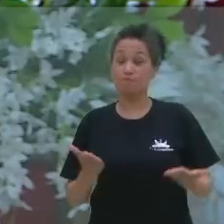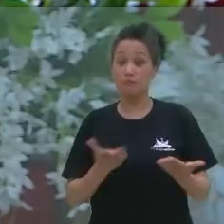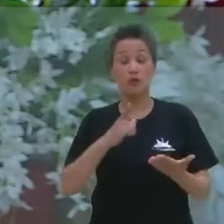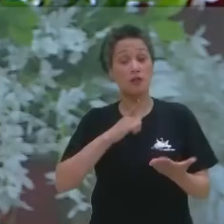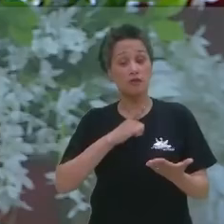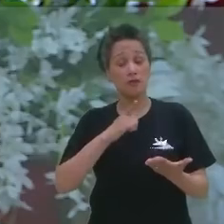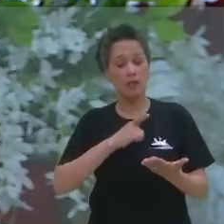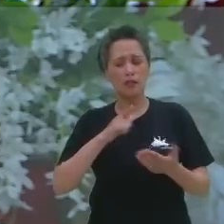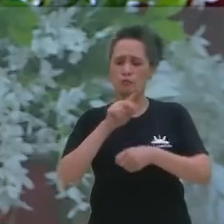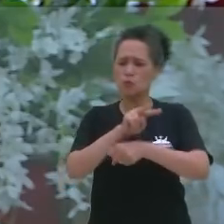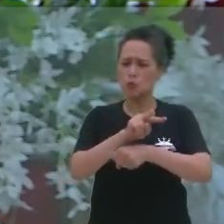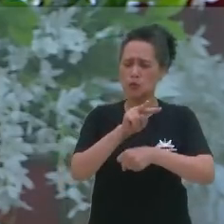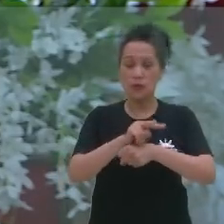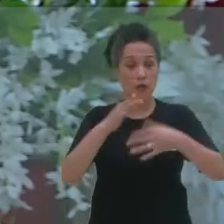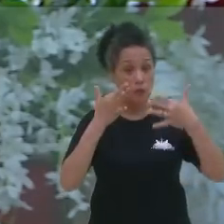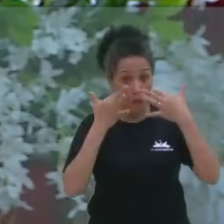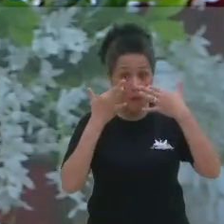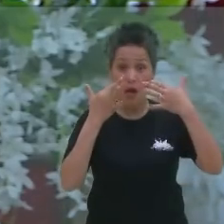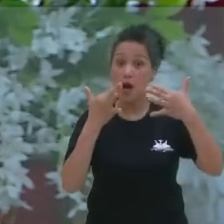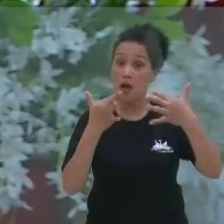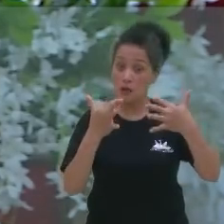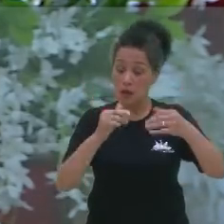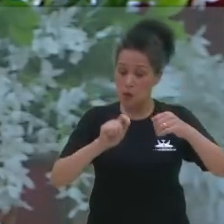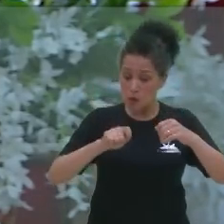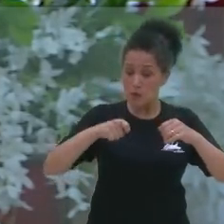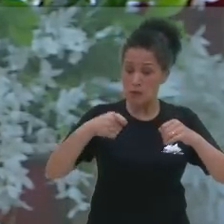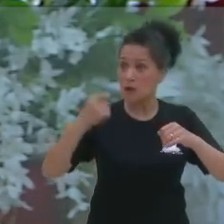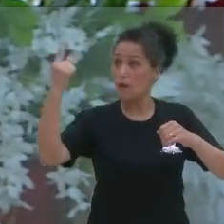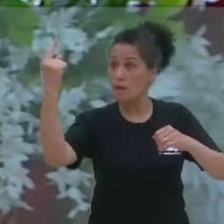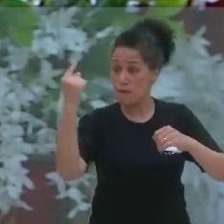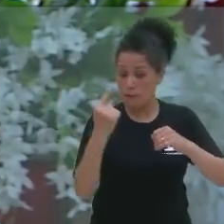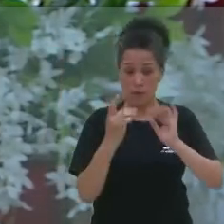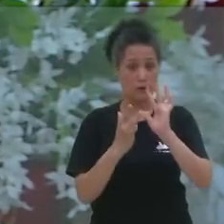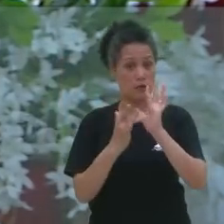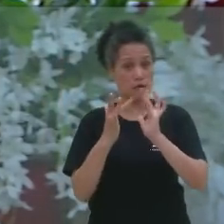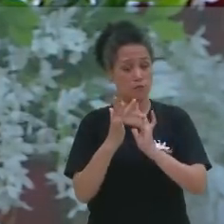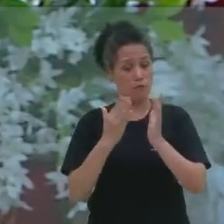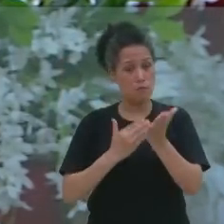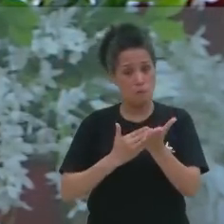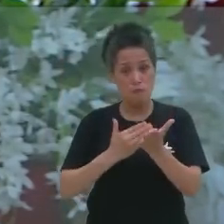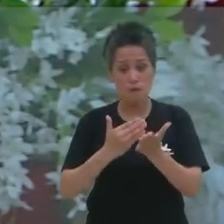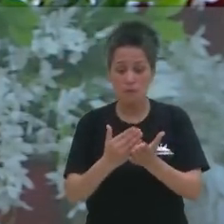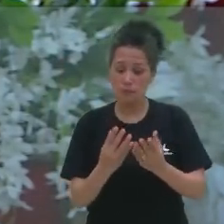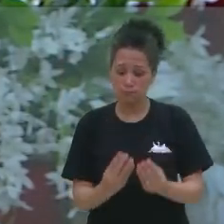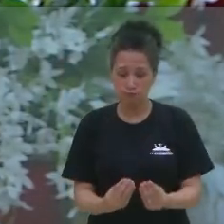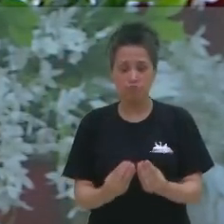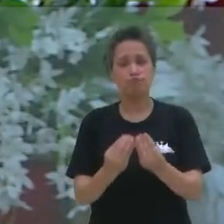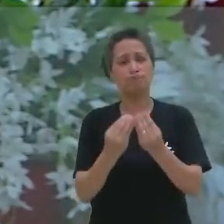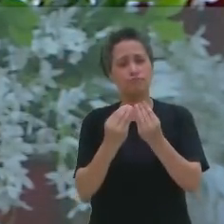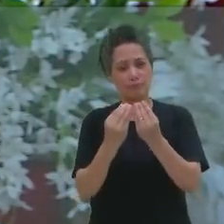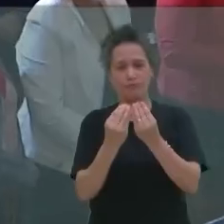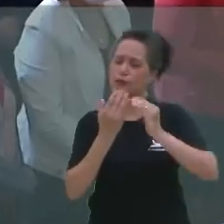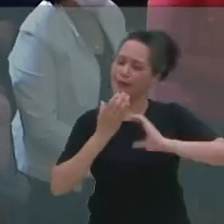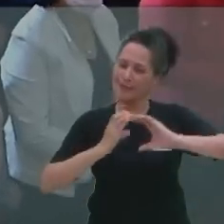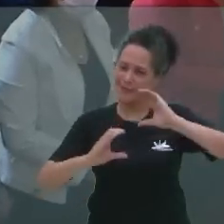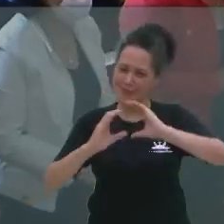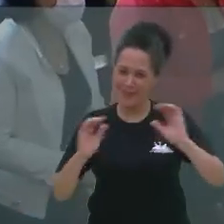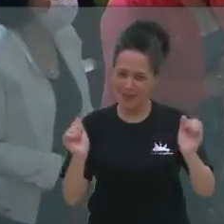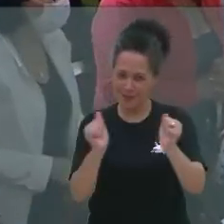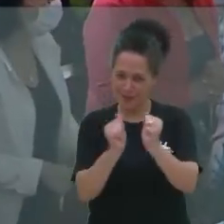e atentos para os sinais de sua vinda, iniciemos esta celebração cantando.